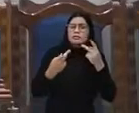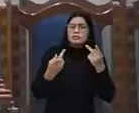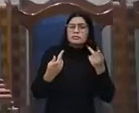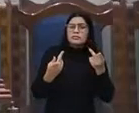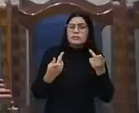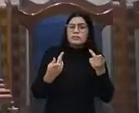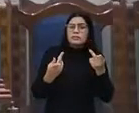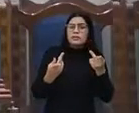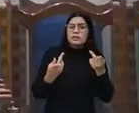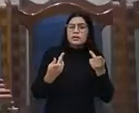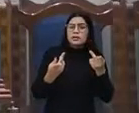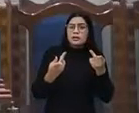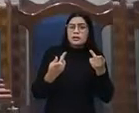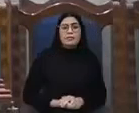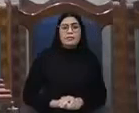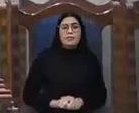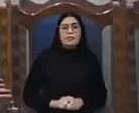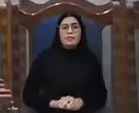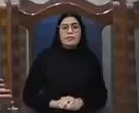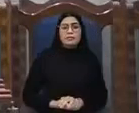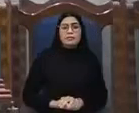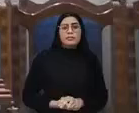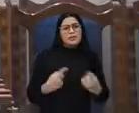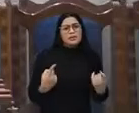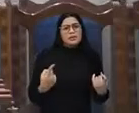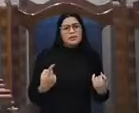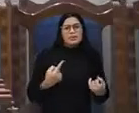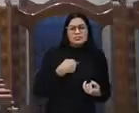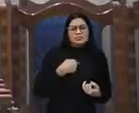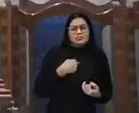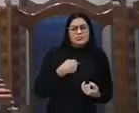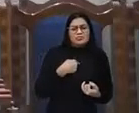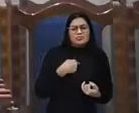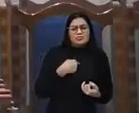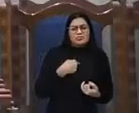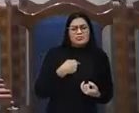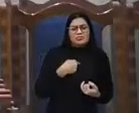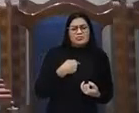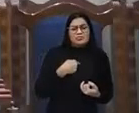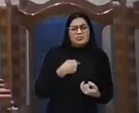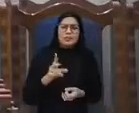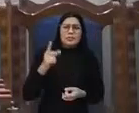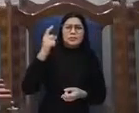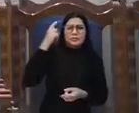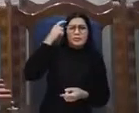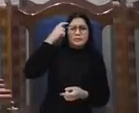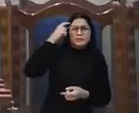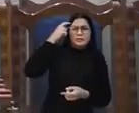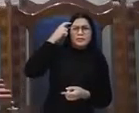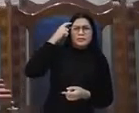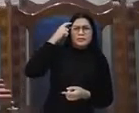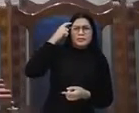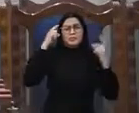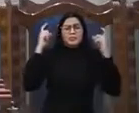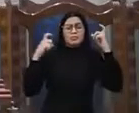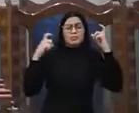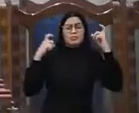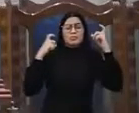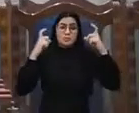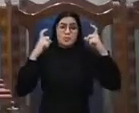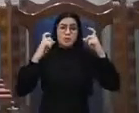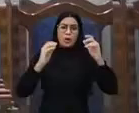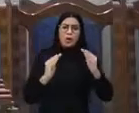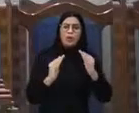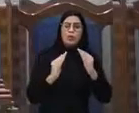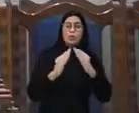eu me ative a se preocupar apenas com a igreja que o Senhor tem me confiado, e cada um faz a